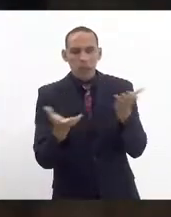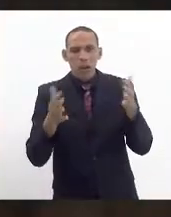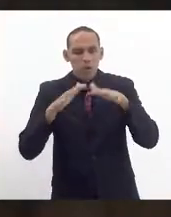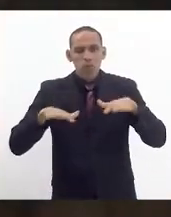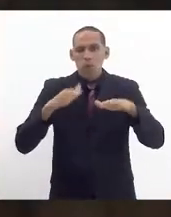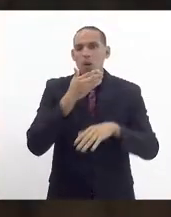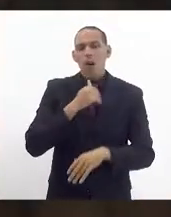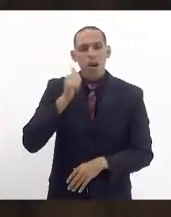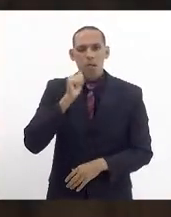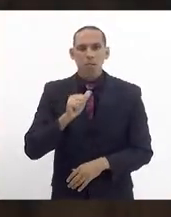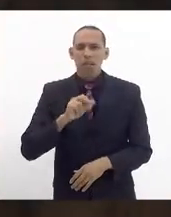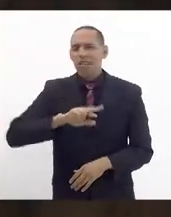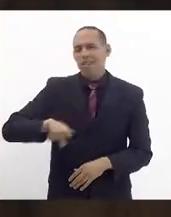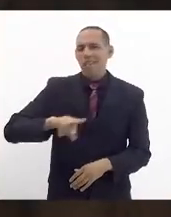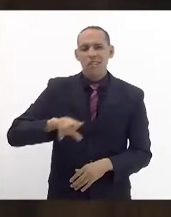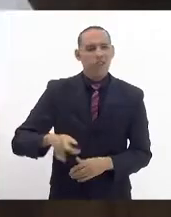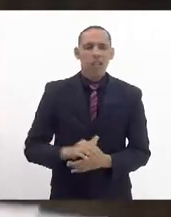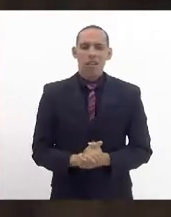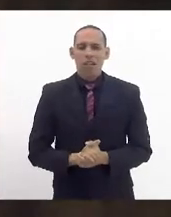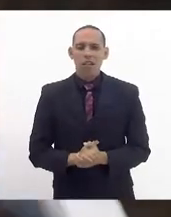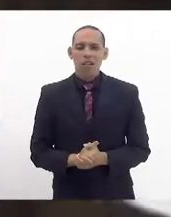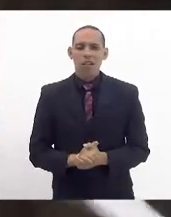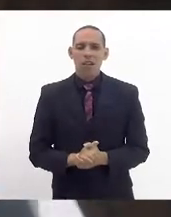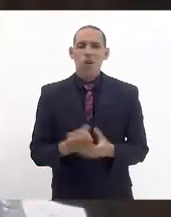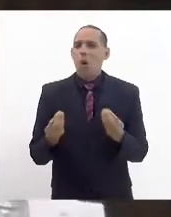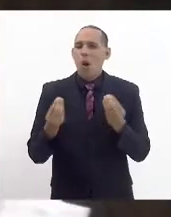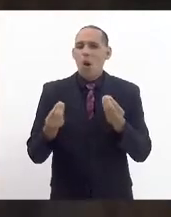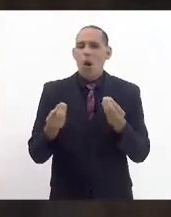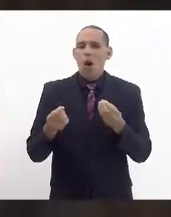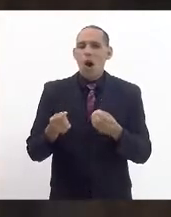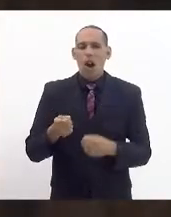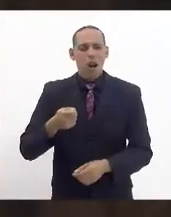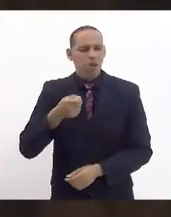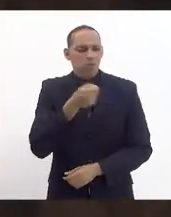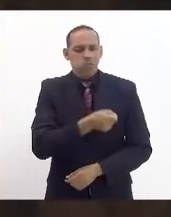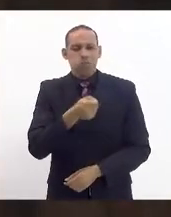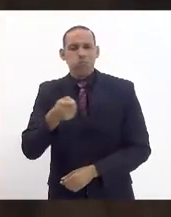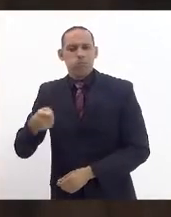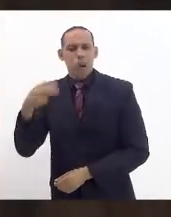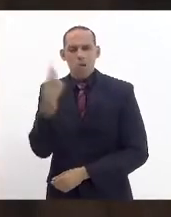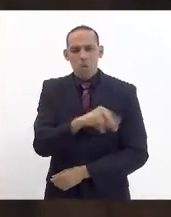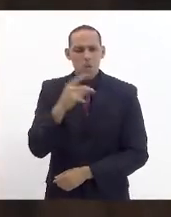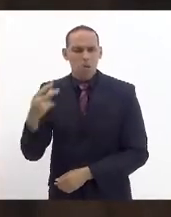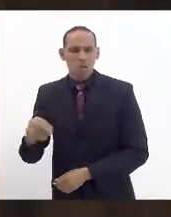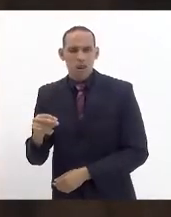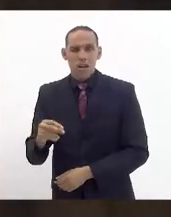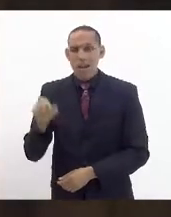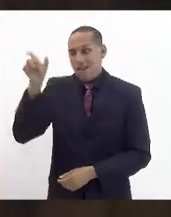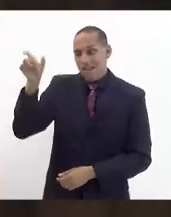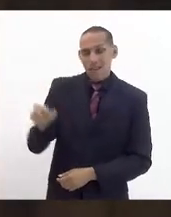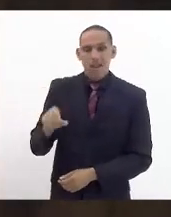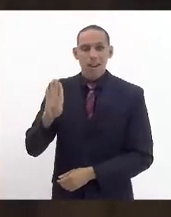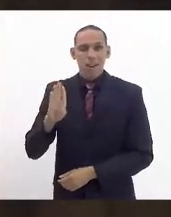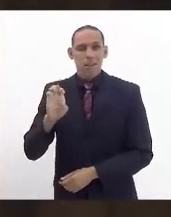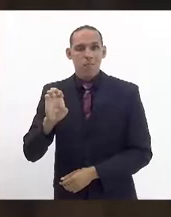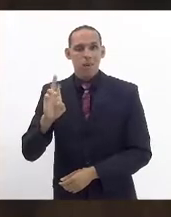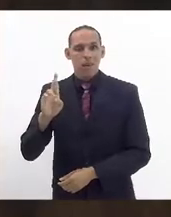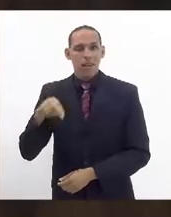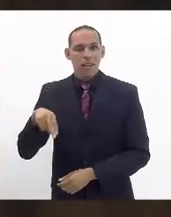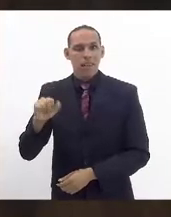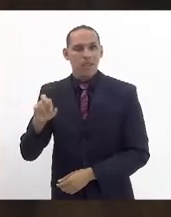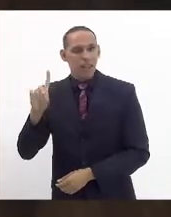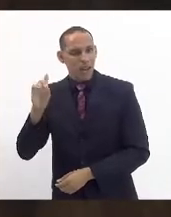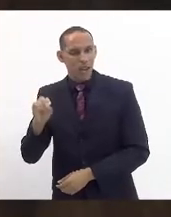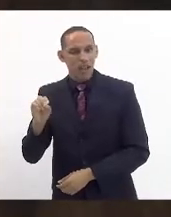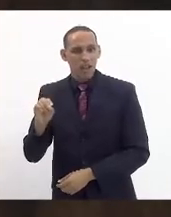não um julgamento que seja feito pelo justiçamento. O que chama a atenção aqui, Bernardo, é a tentativa de